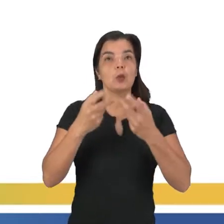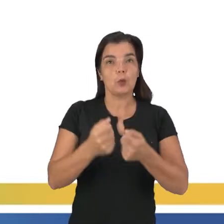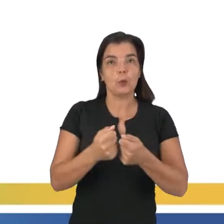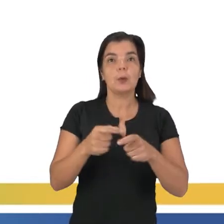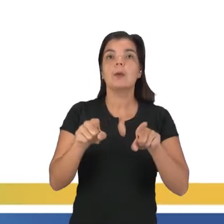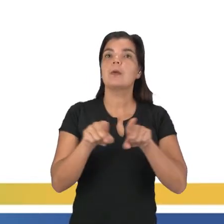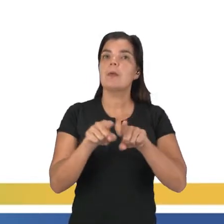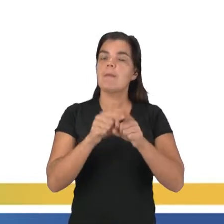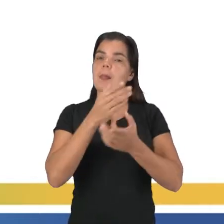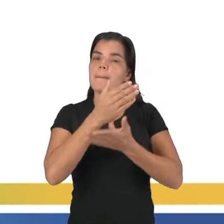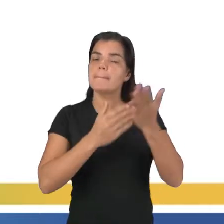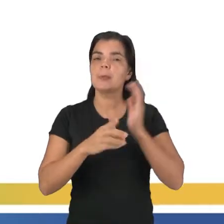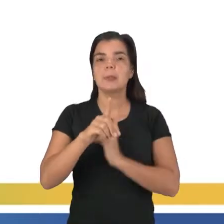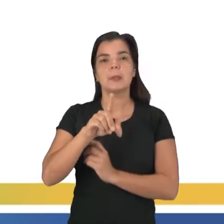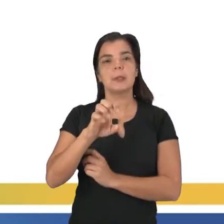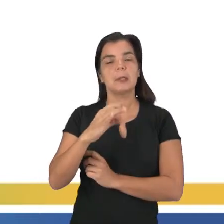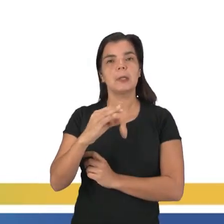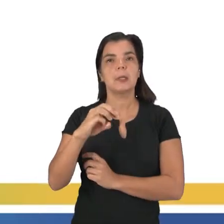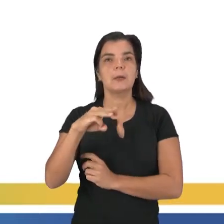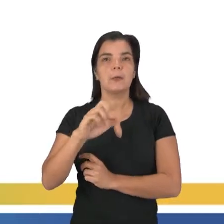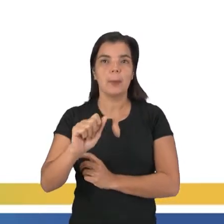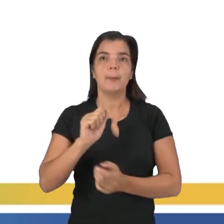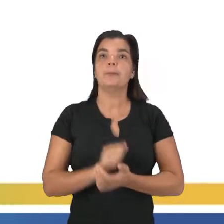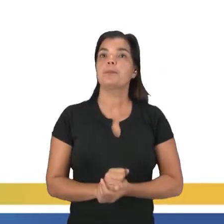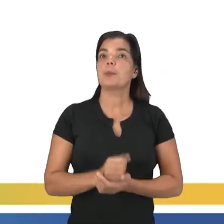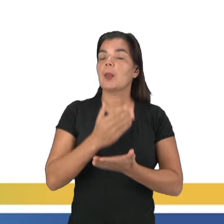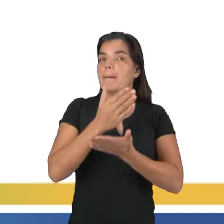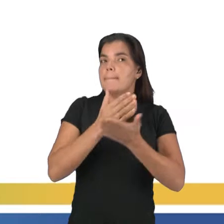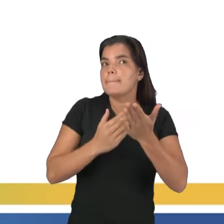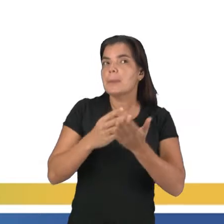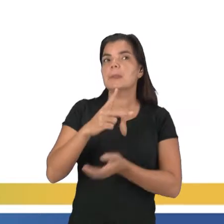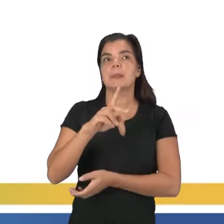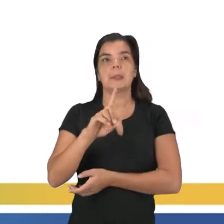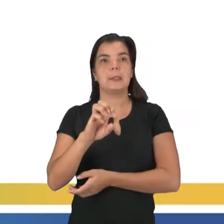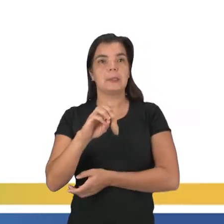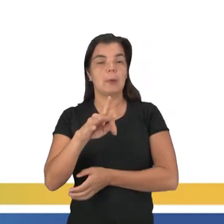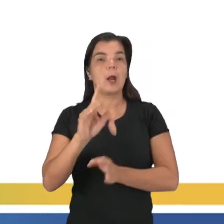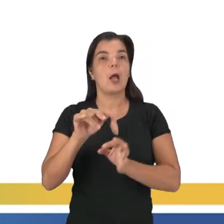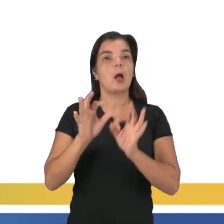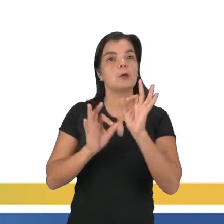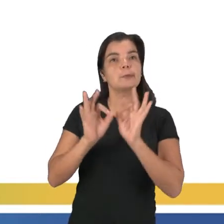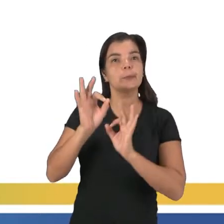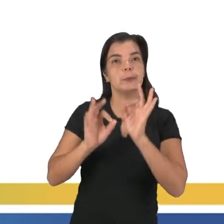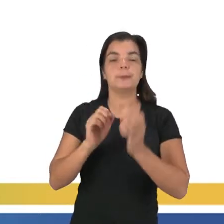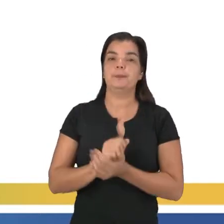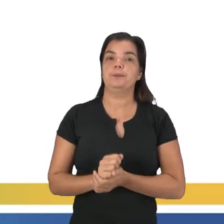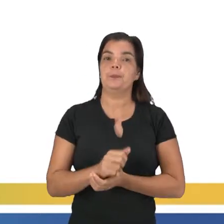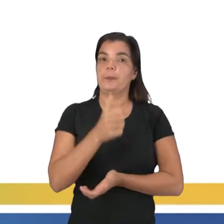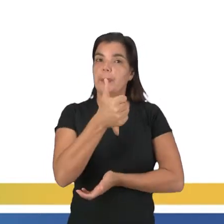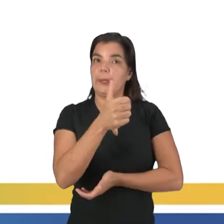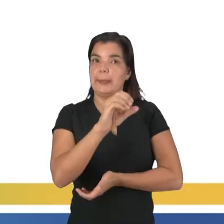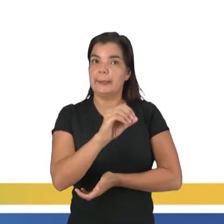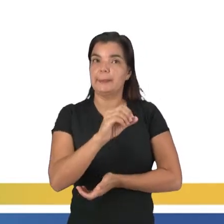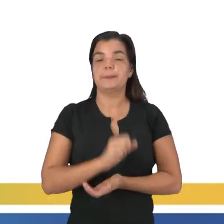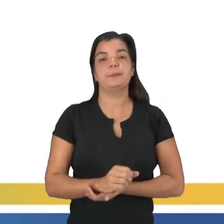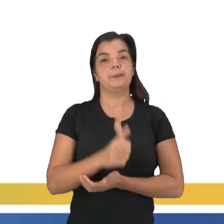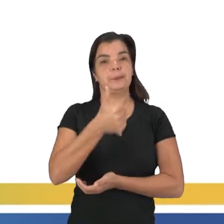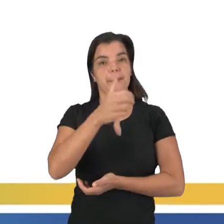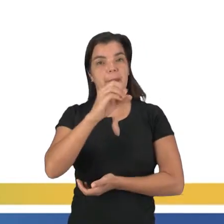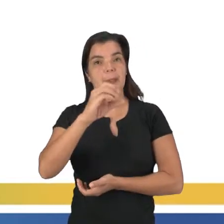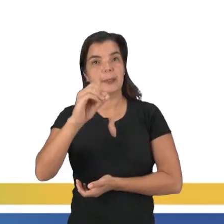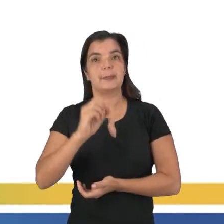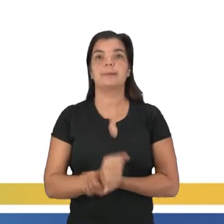parte inteira e pela parte decimal. A parte decimal é organizada da seguinte maneira: em